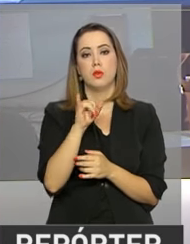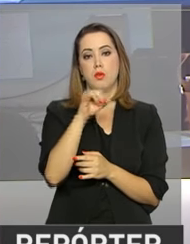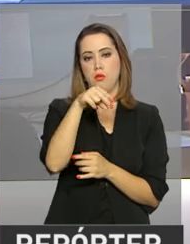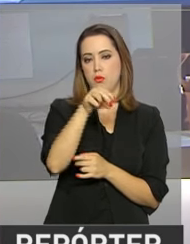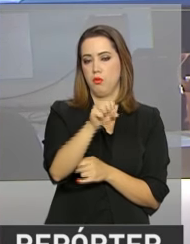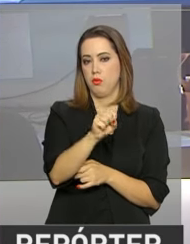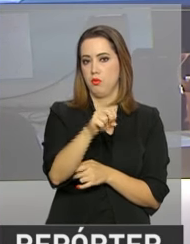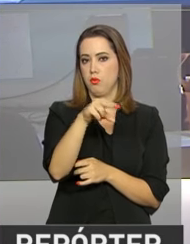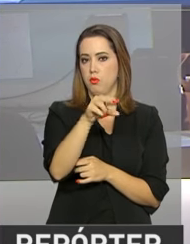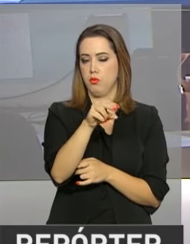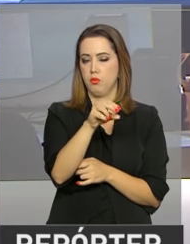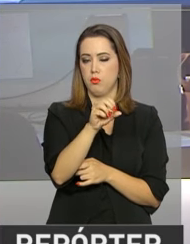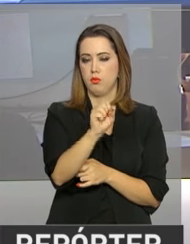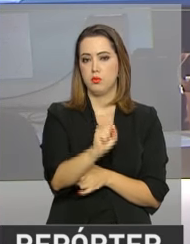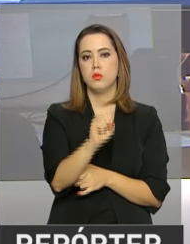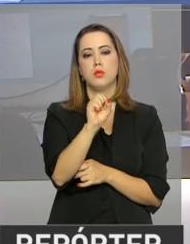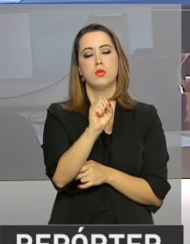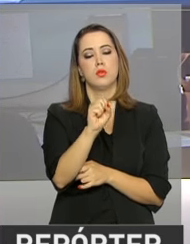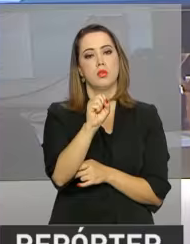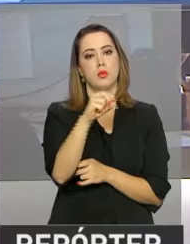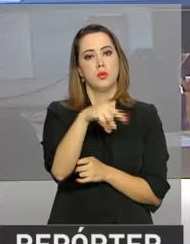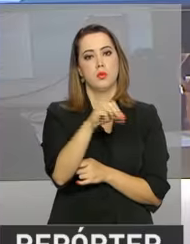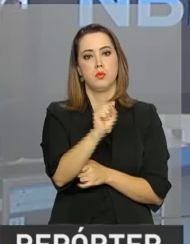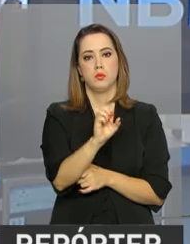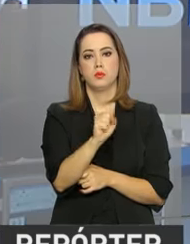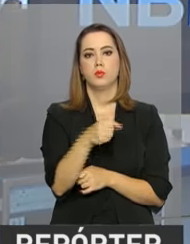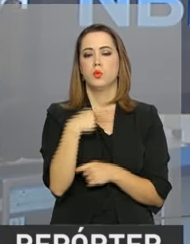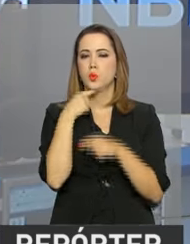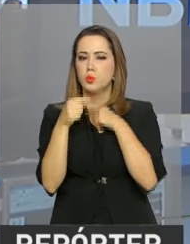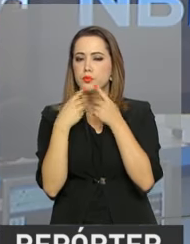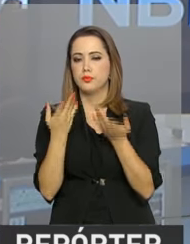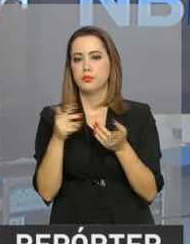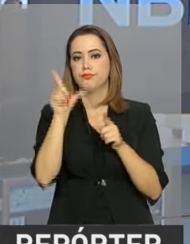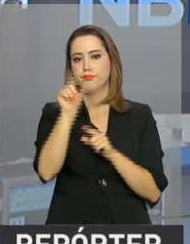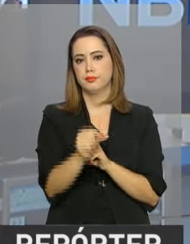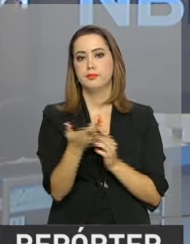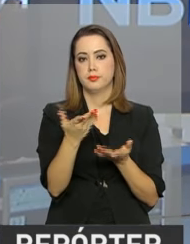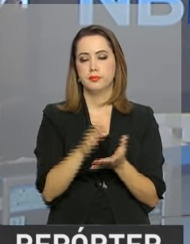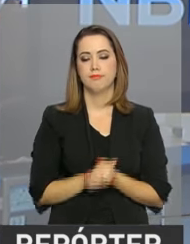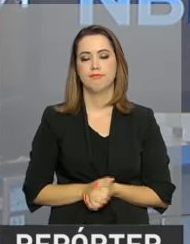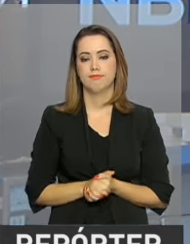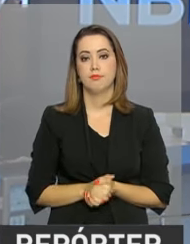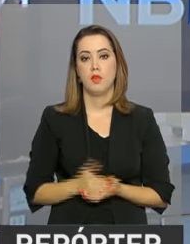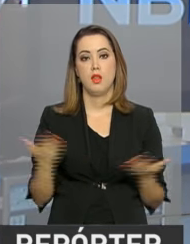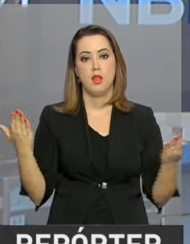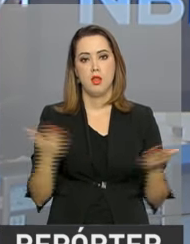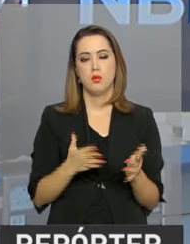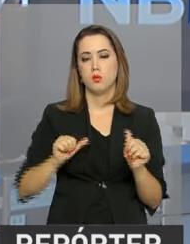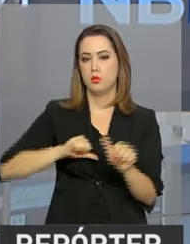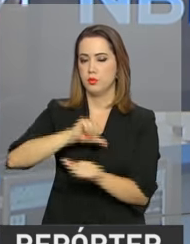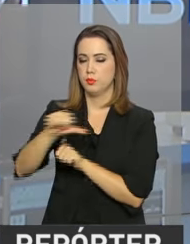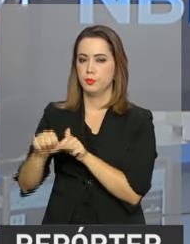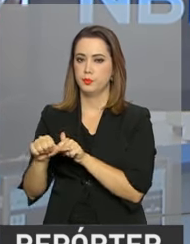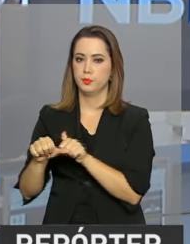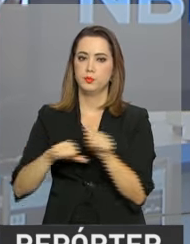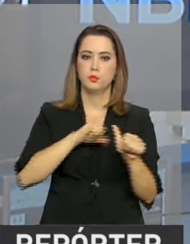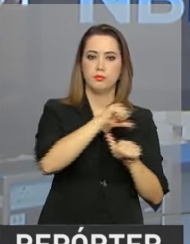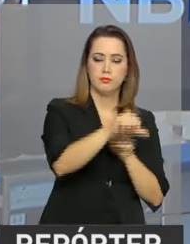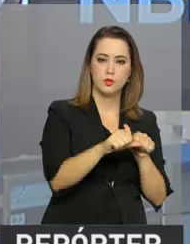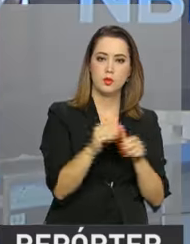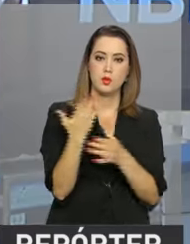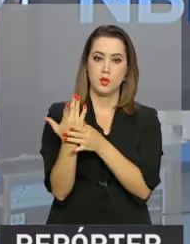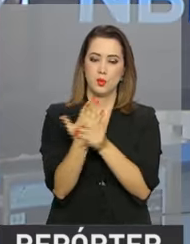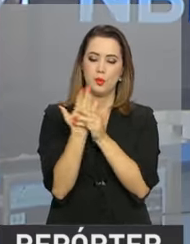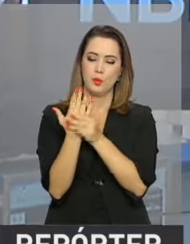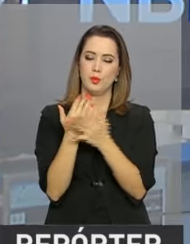principalmente no setor de esclarecimentos de dúvidas e o revezamento da Tocha paralímpica começou hoje aqui